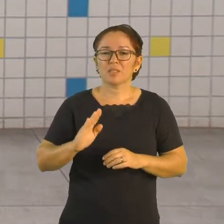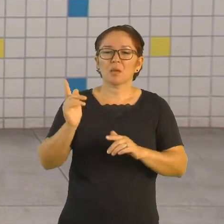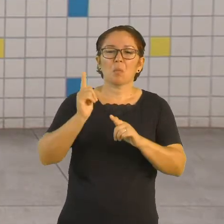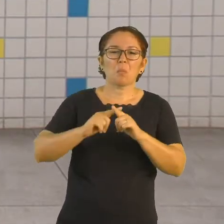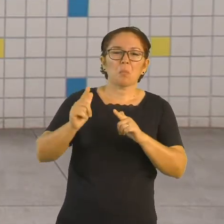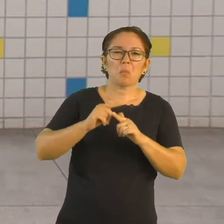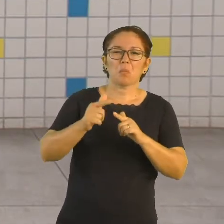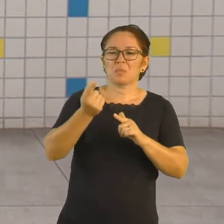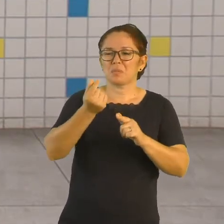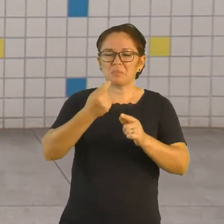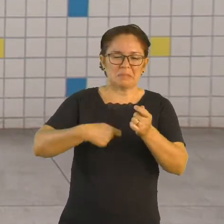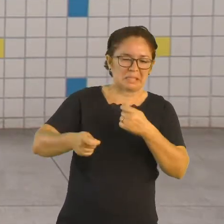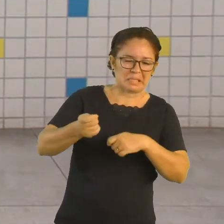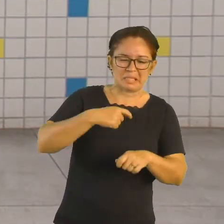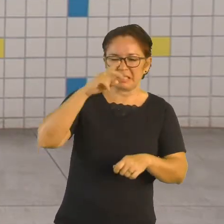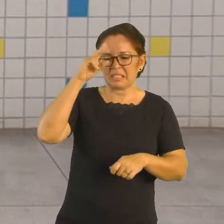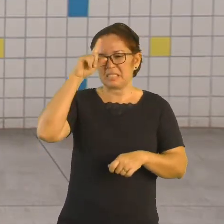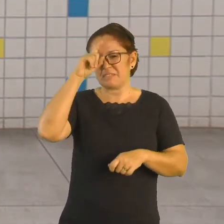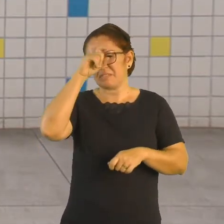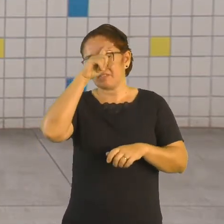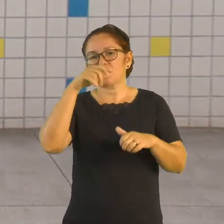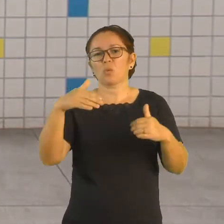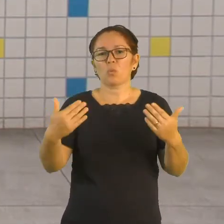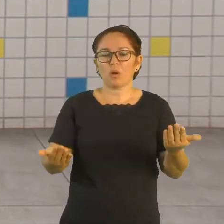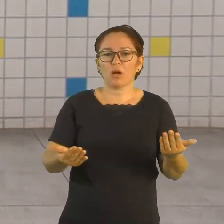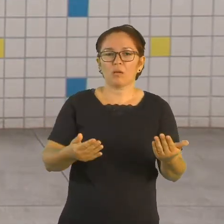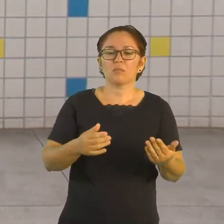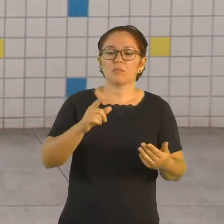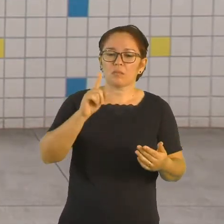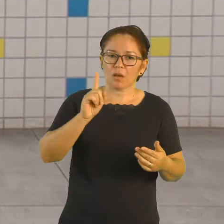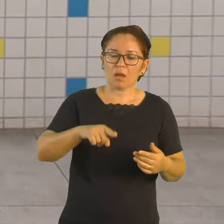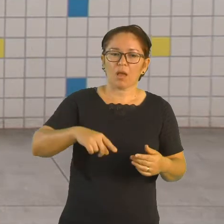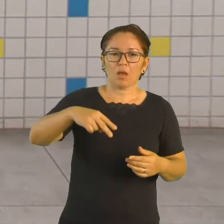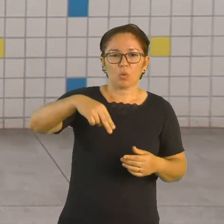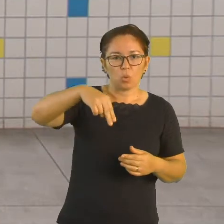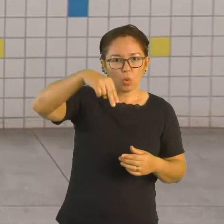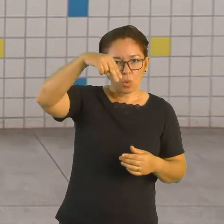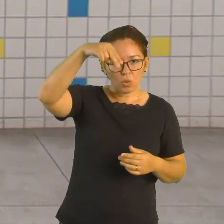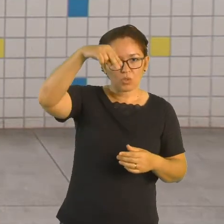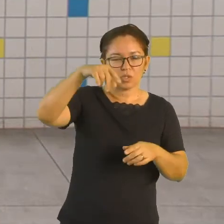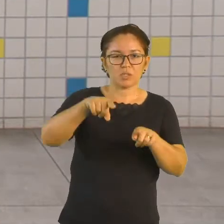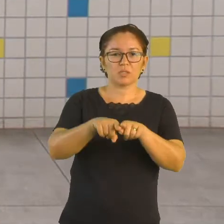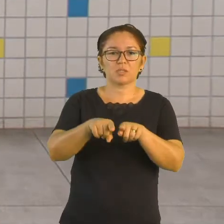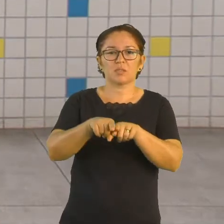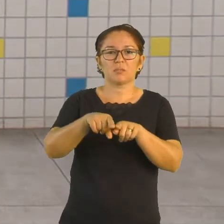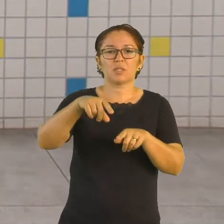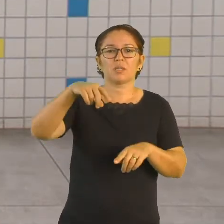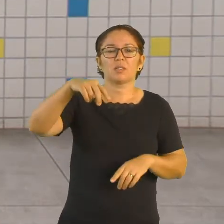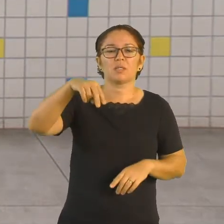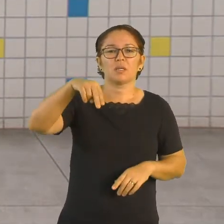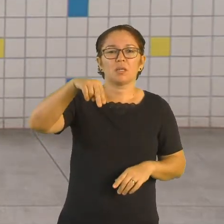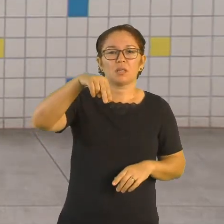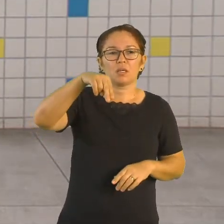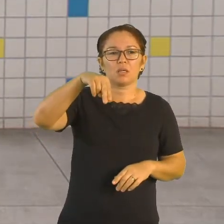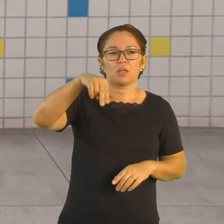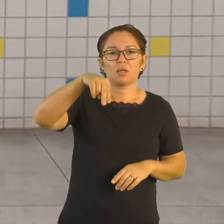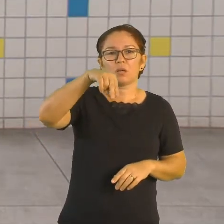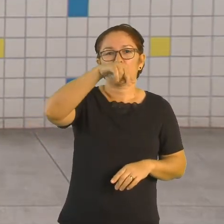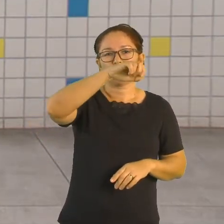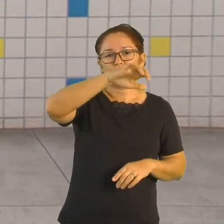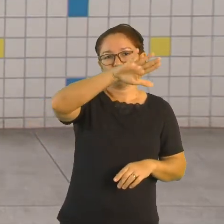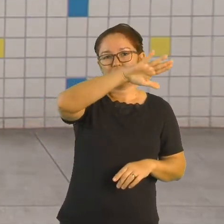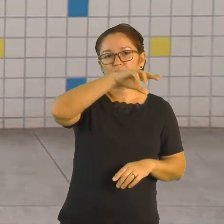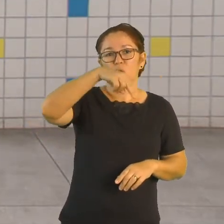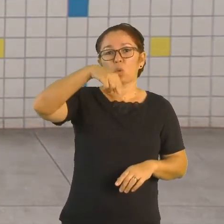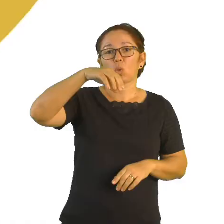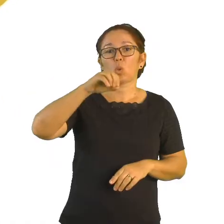do país, os quais apresentam os piores índices de desenvolvimento humano